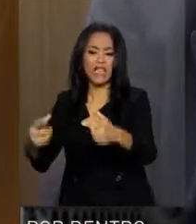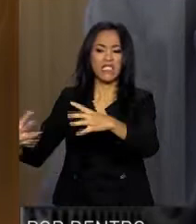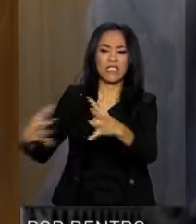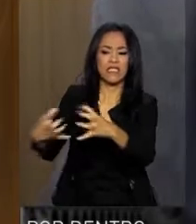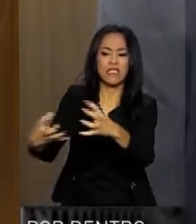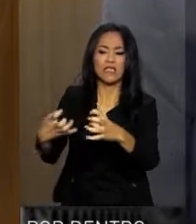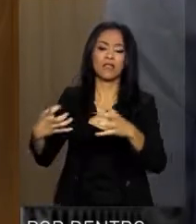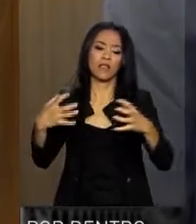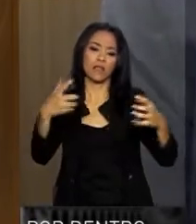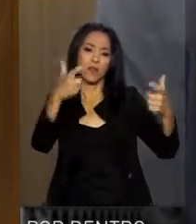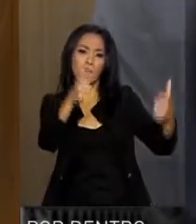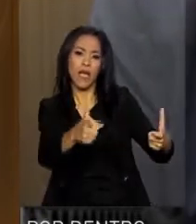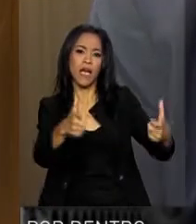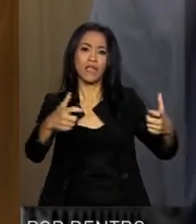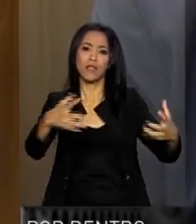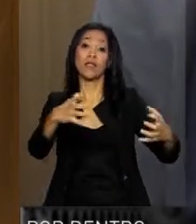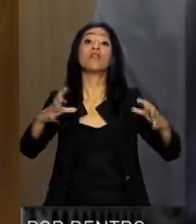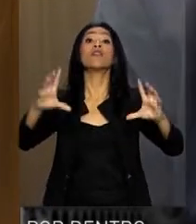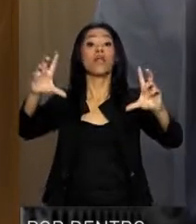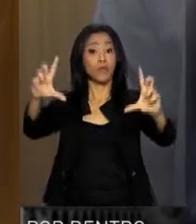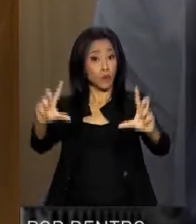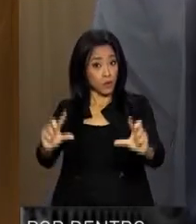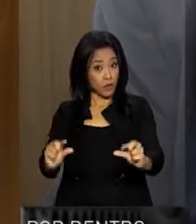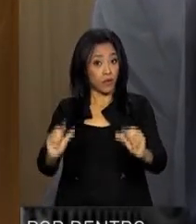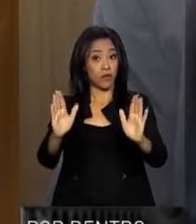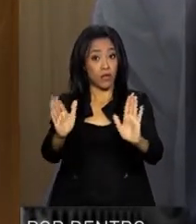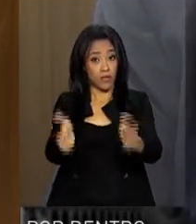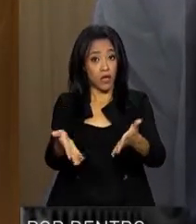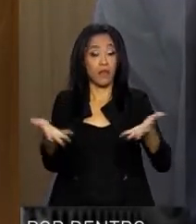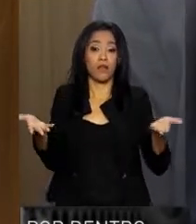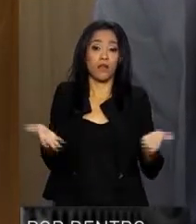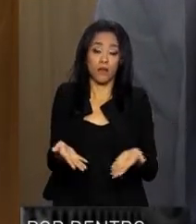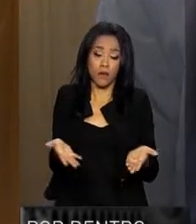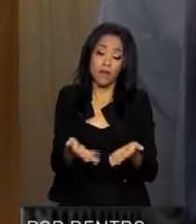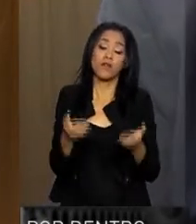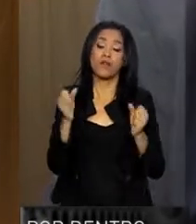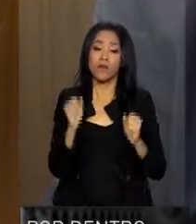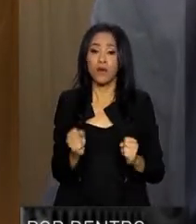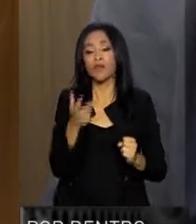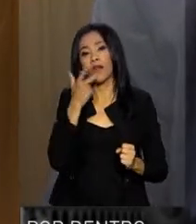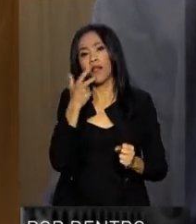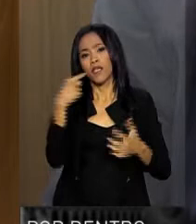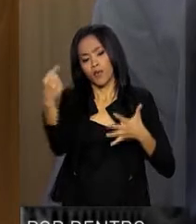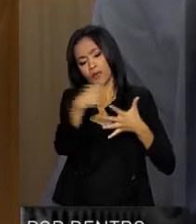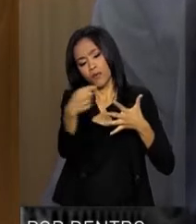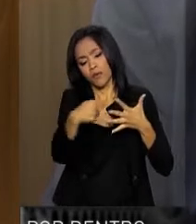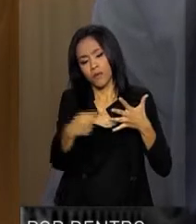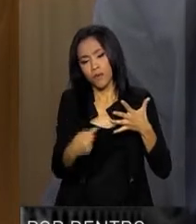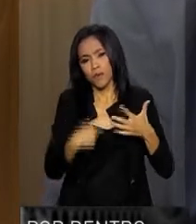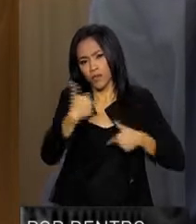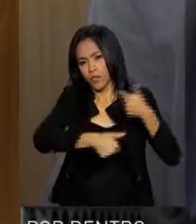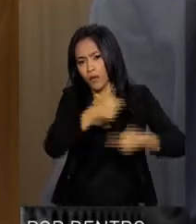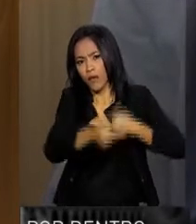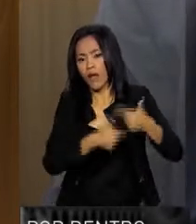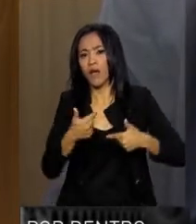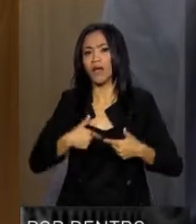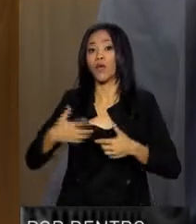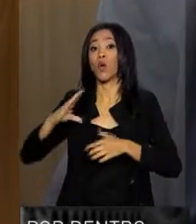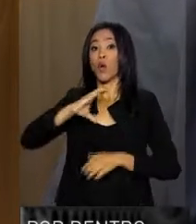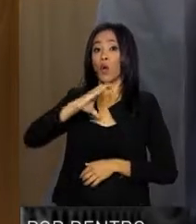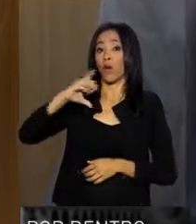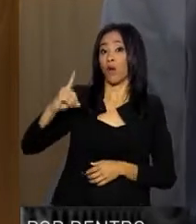bem mas a minas e hoje já se pode dizer que as ações lideradas pelo ministério do meio